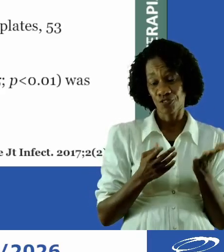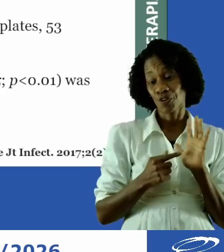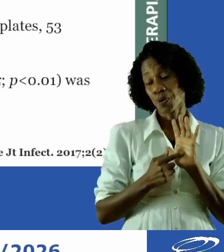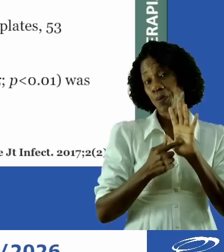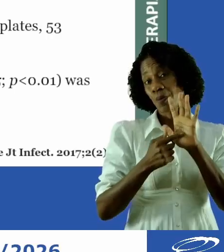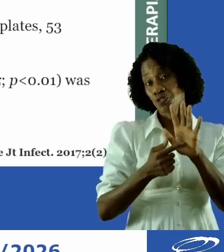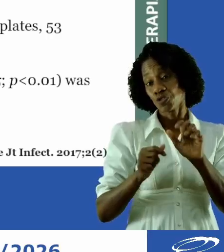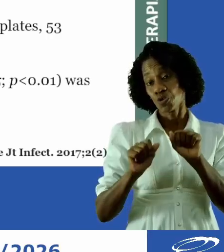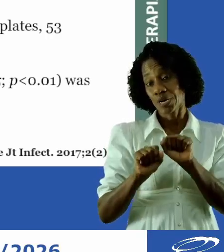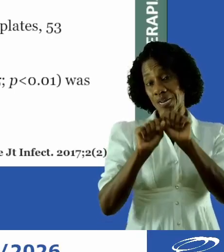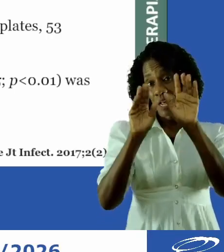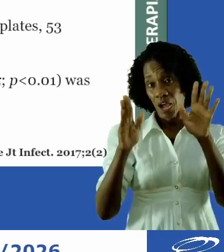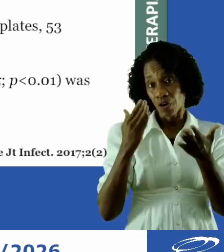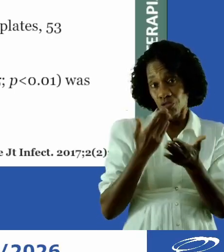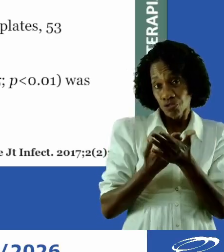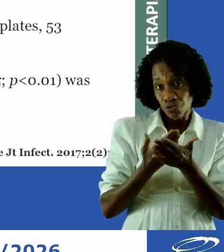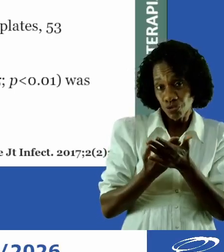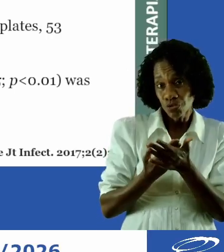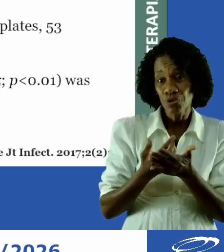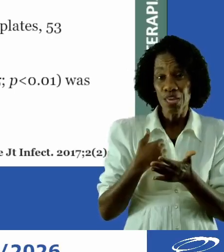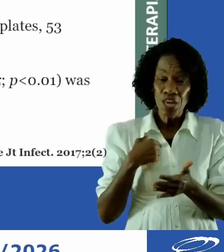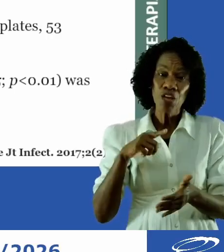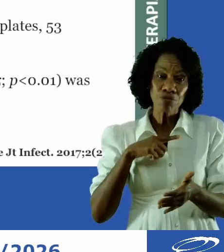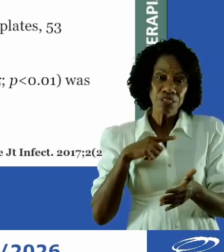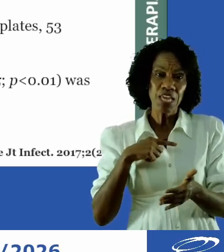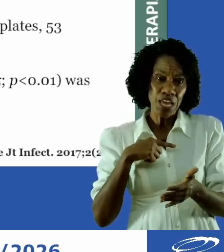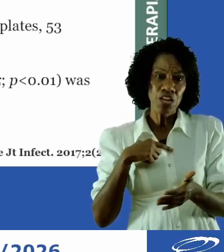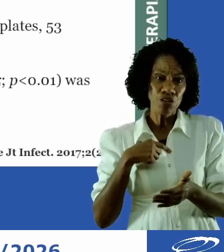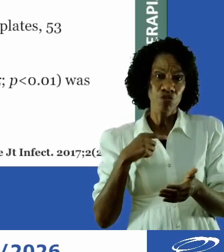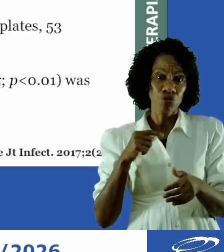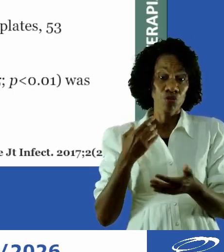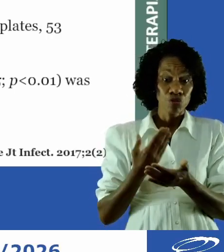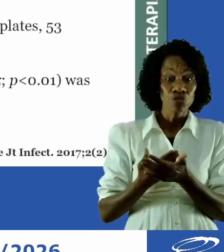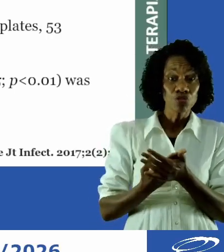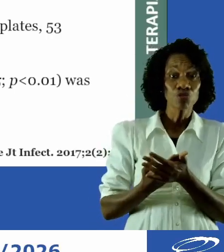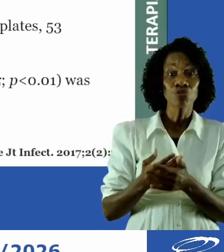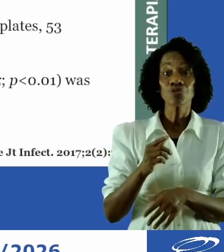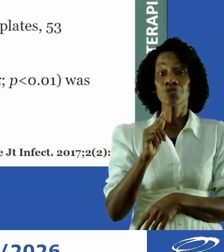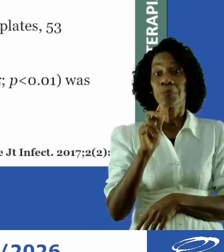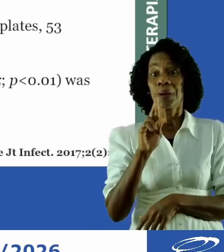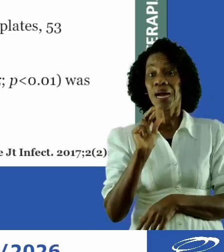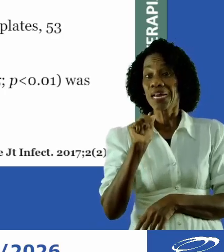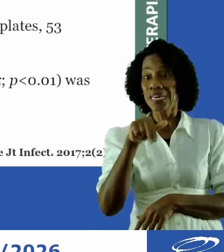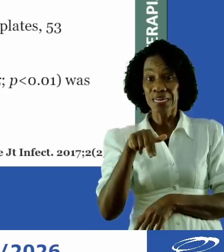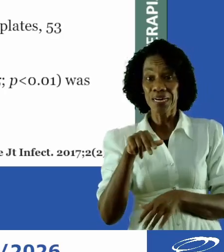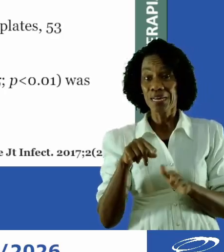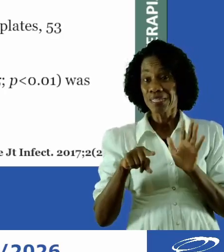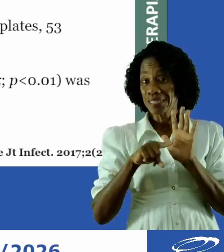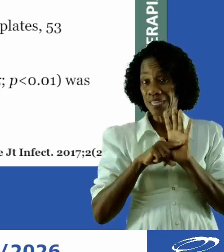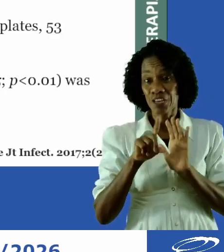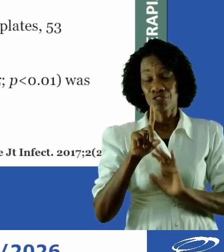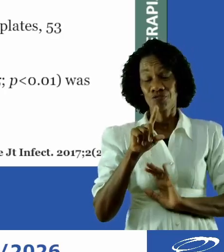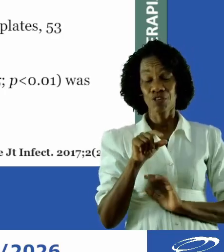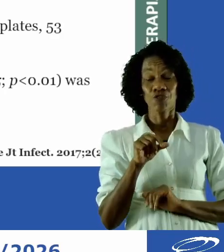eu acredito, eu mesmo tenho estudo que não foi especificamente para a bactéria gram-negativa, foi para Staphylococcus epidermidis gram-negativa,